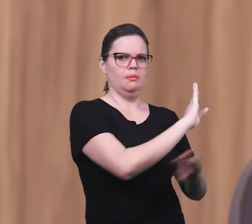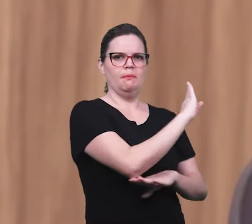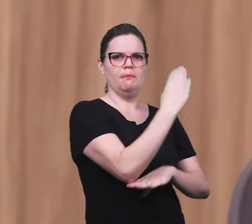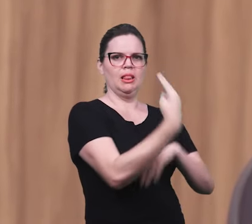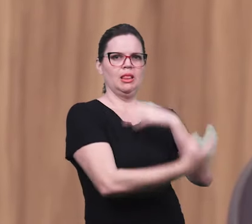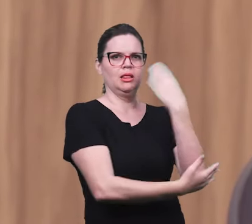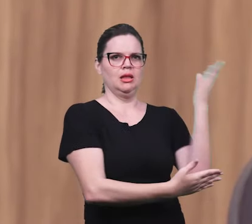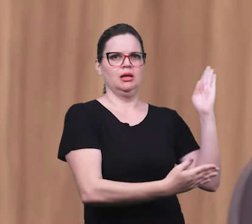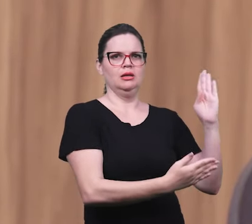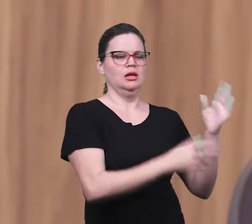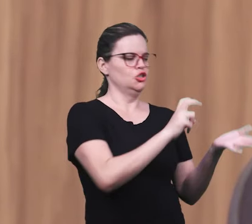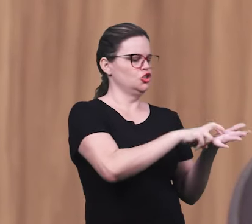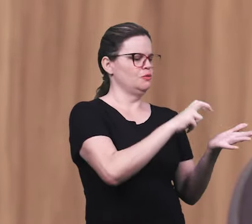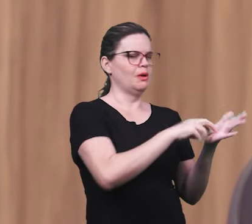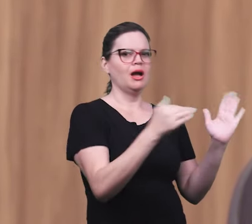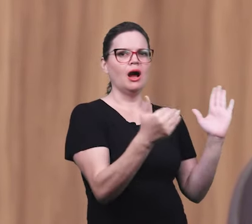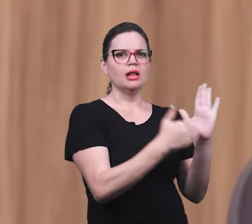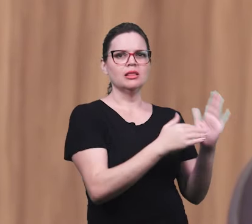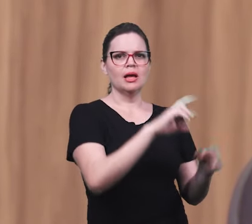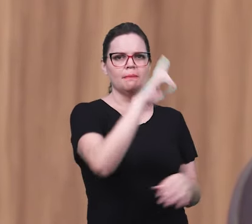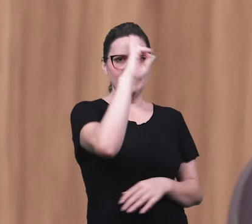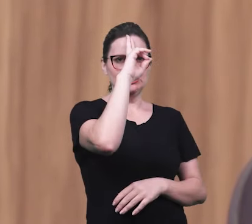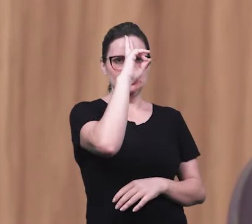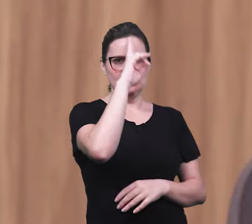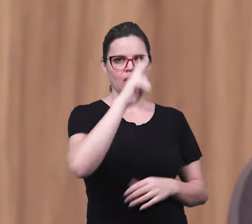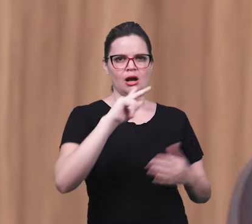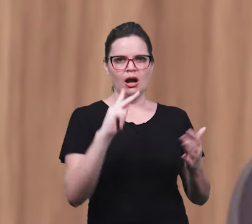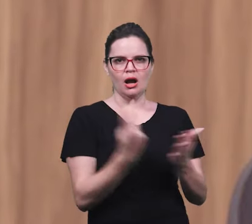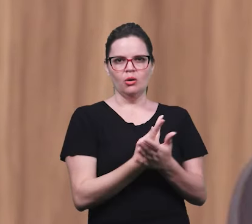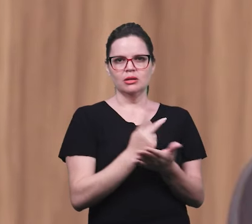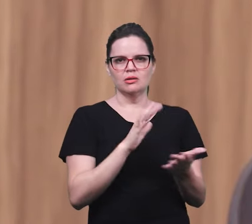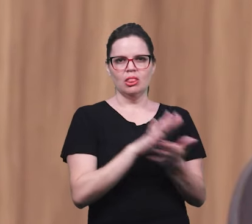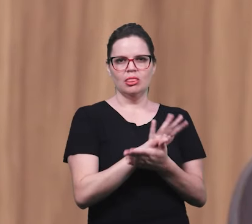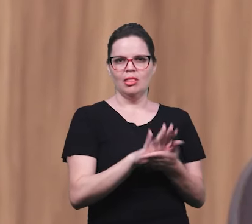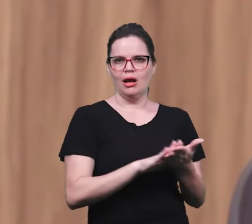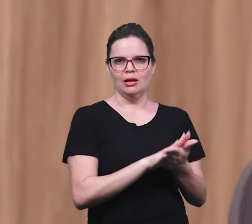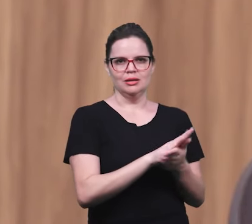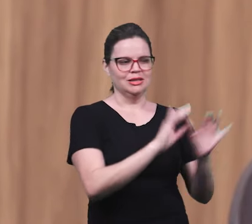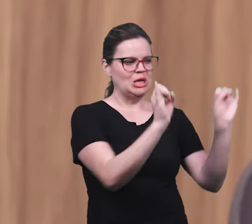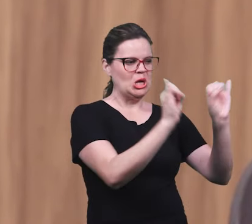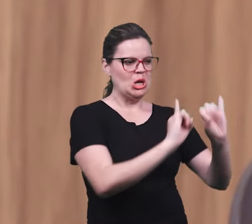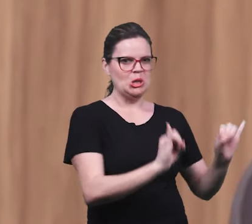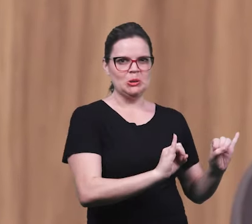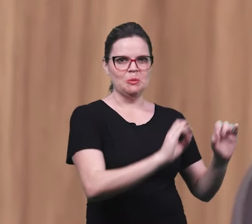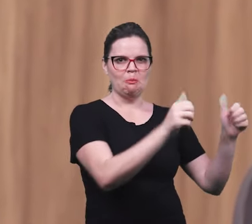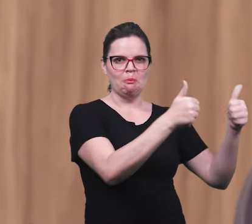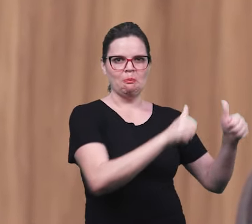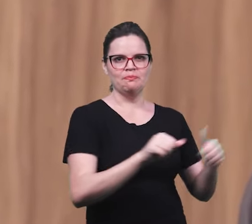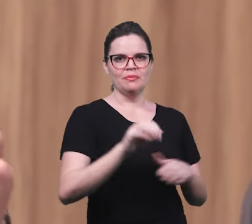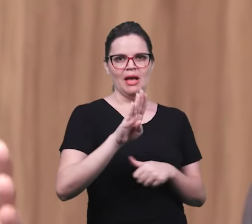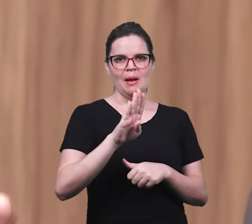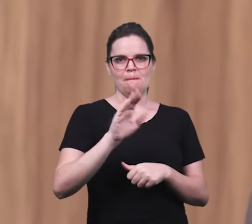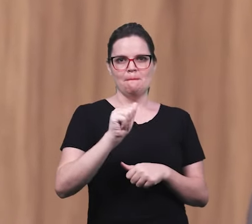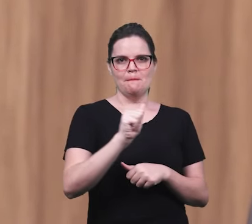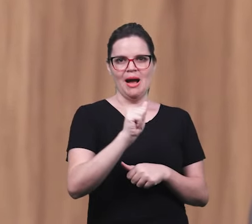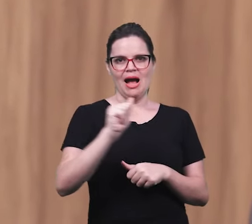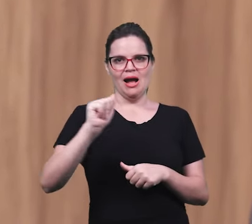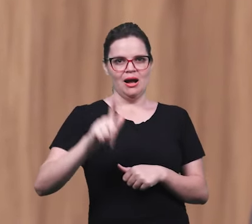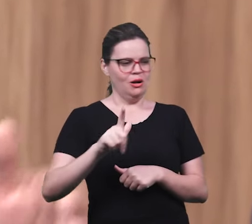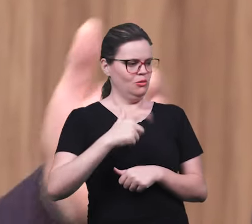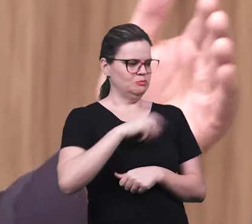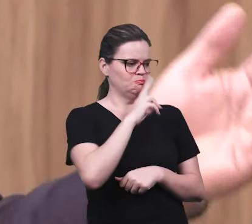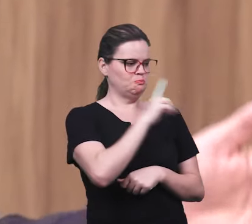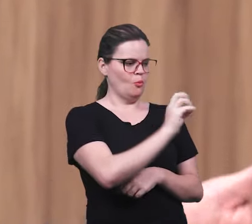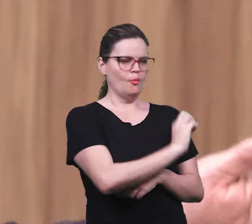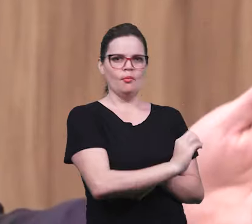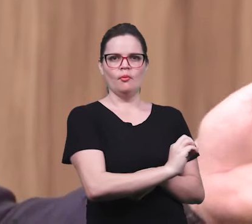até o meio-dia nada aconteceu. Assim, qual que era o propósito de Deus? Essa insensibilidade